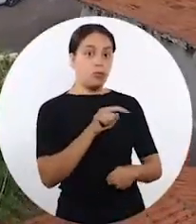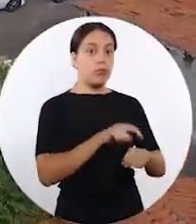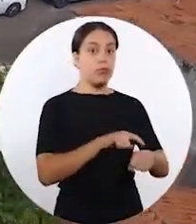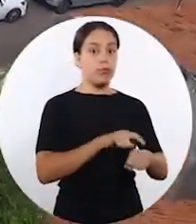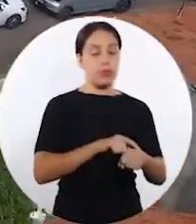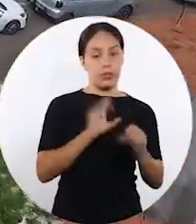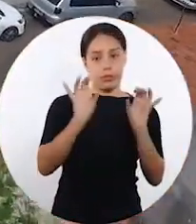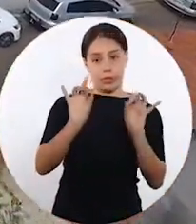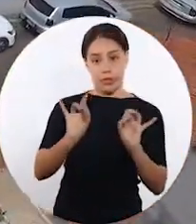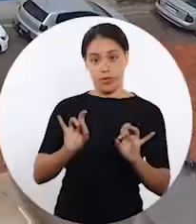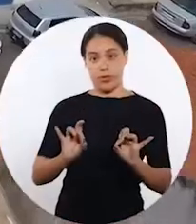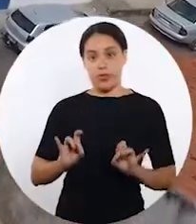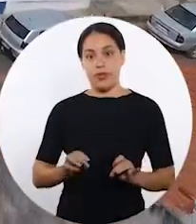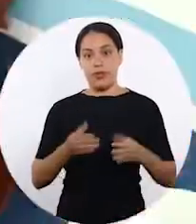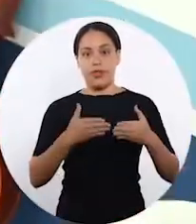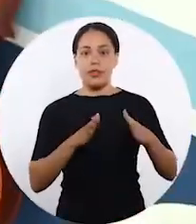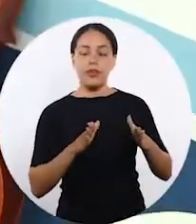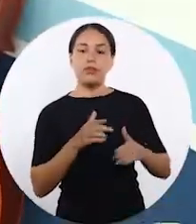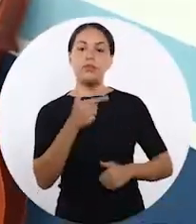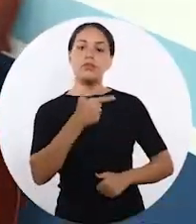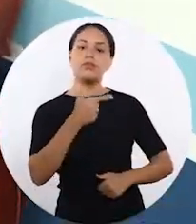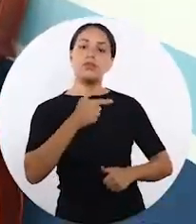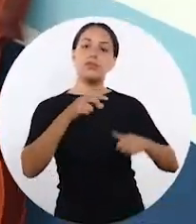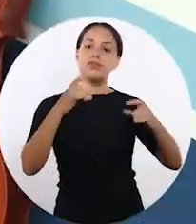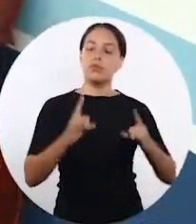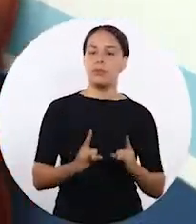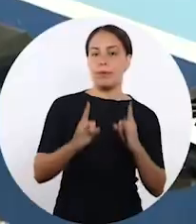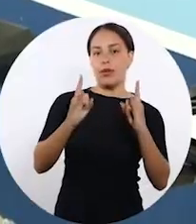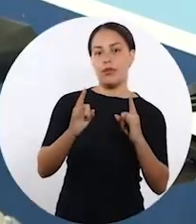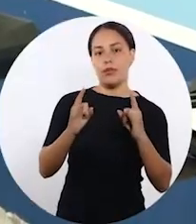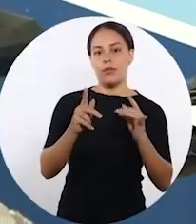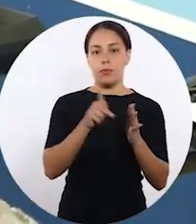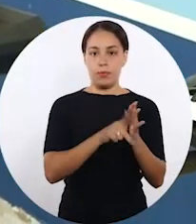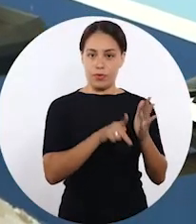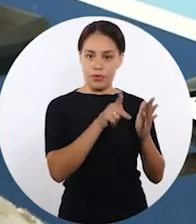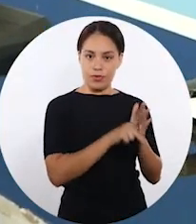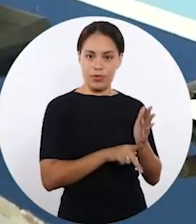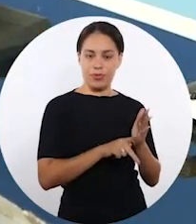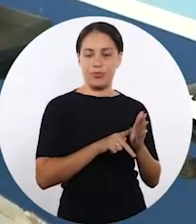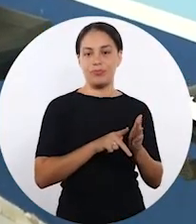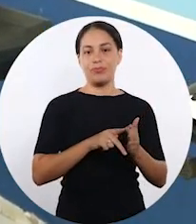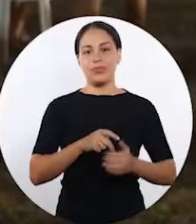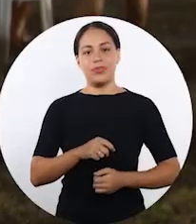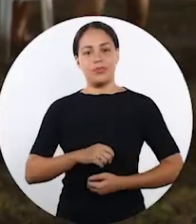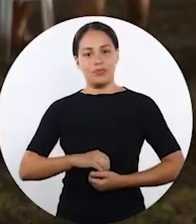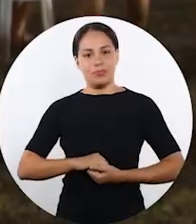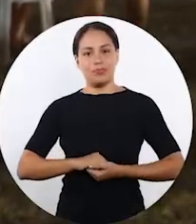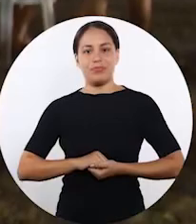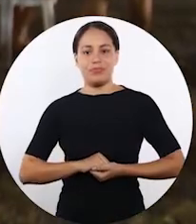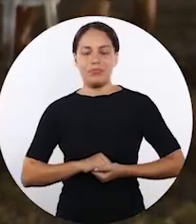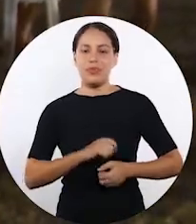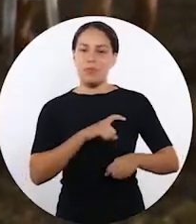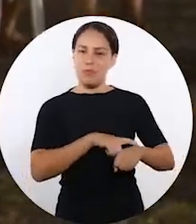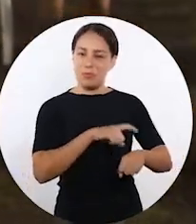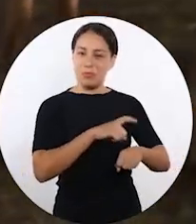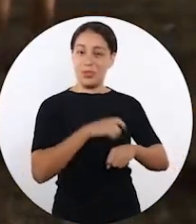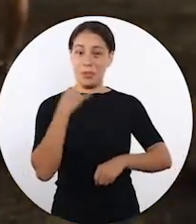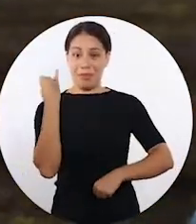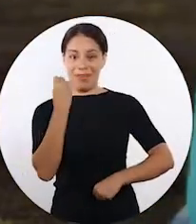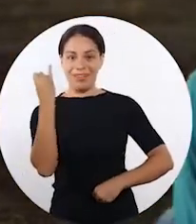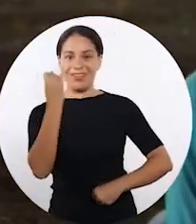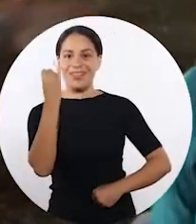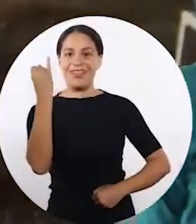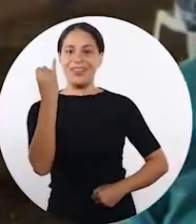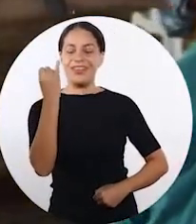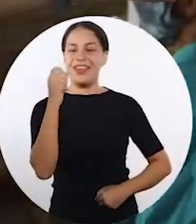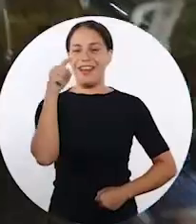segundo polo da Escola de Artes Beija-Flor, mais um local para a formação dos artistas de nossa cidade. E um dos grandes momentos dessa